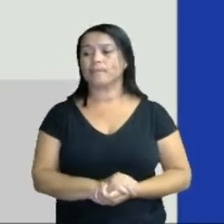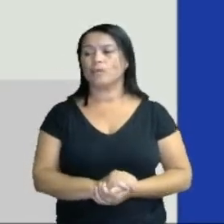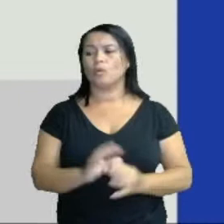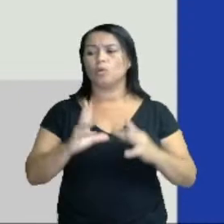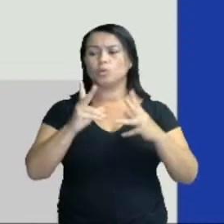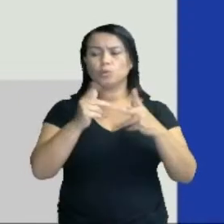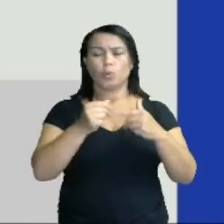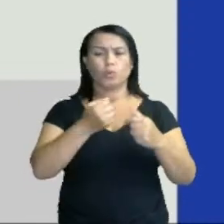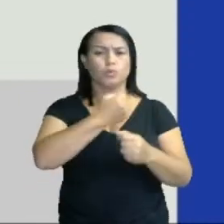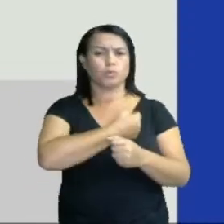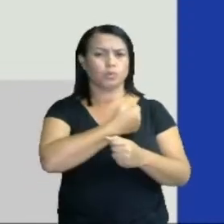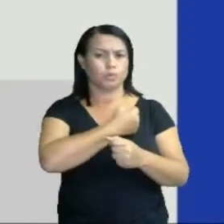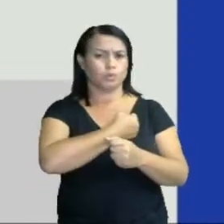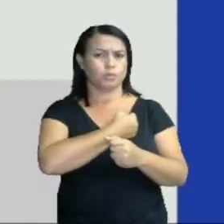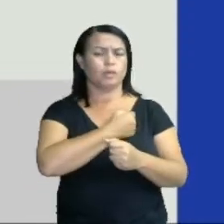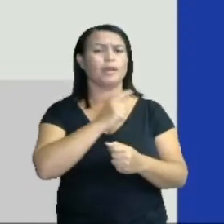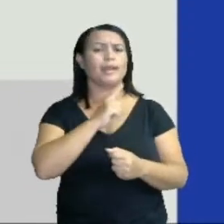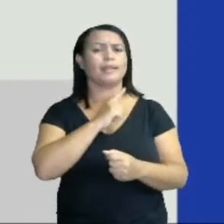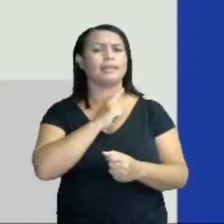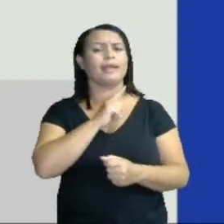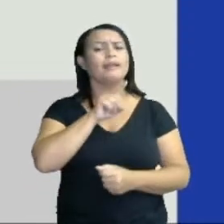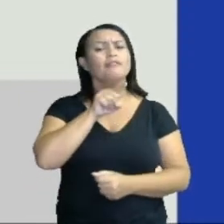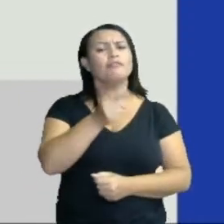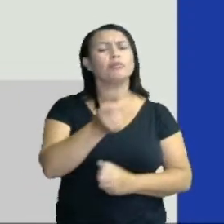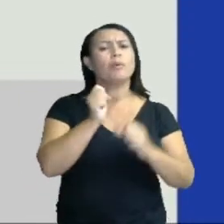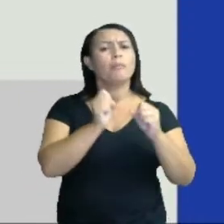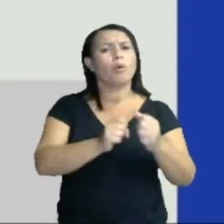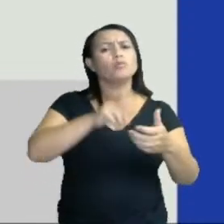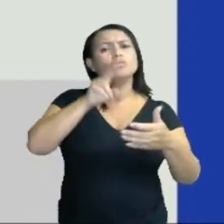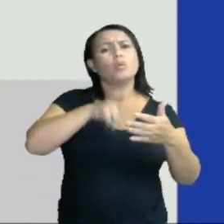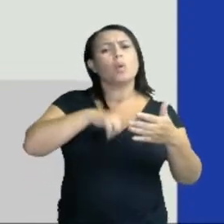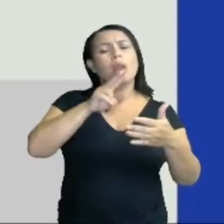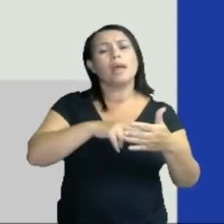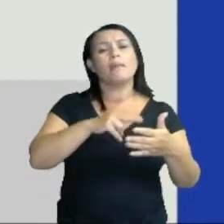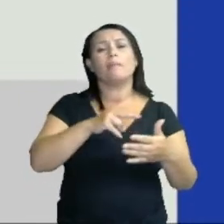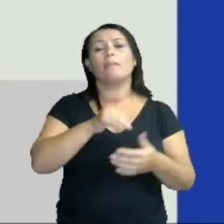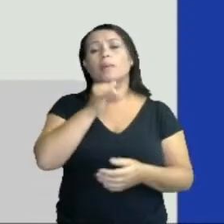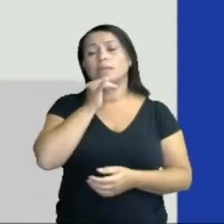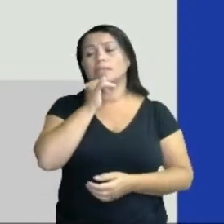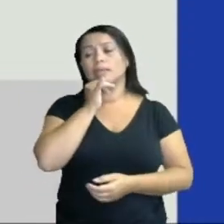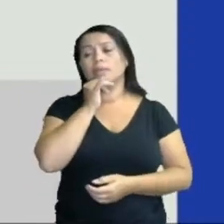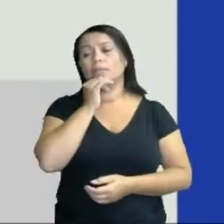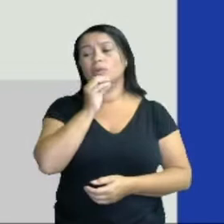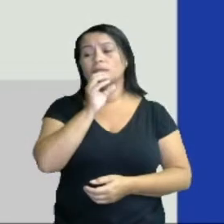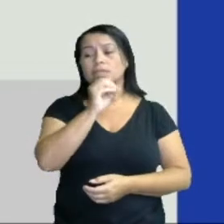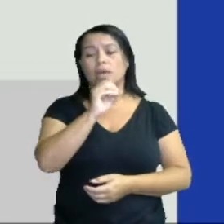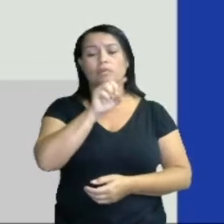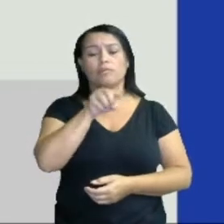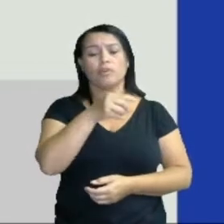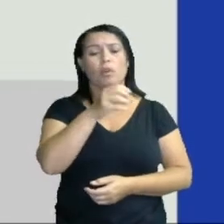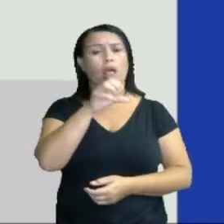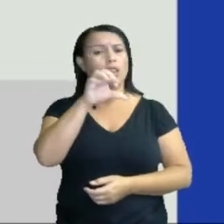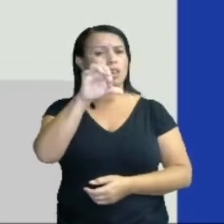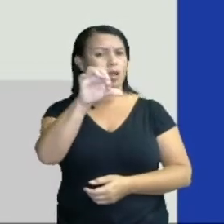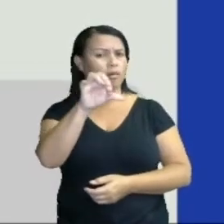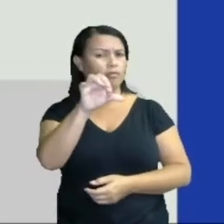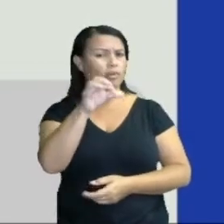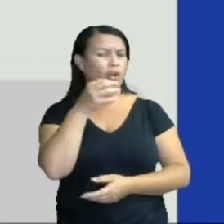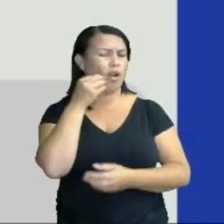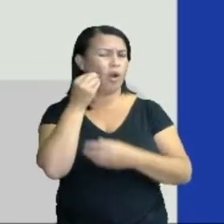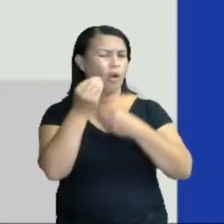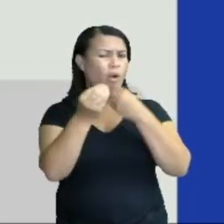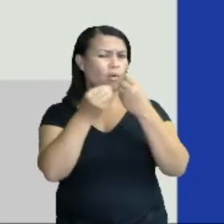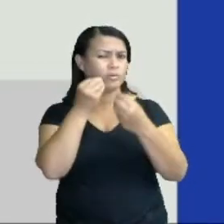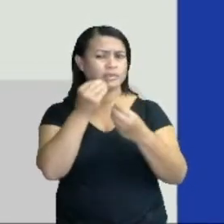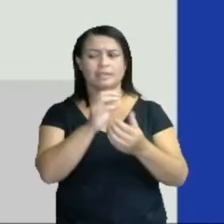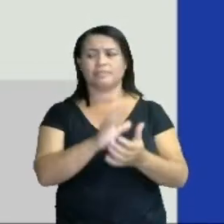Todo número que é acompanhado por vírgula, eu posso ler o seguinte aqui com vocês, né? Isso eu leio 0,9. Mas como é que se lê esse